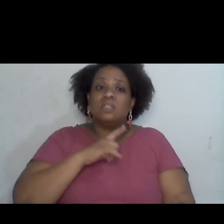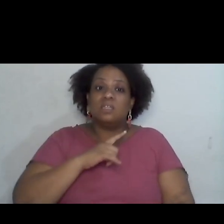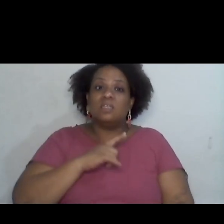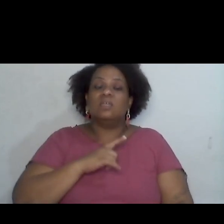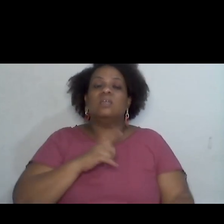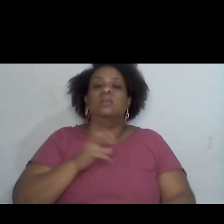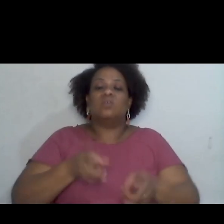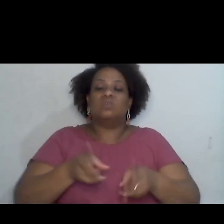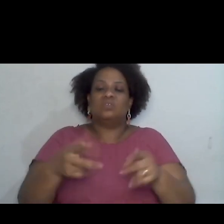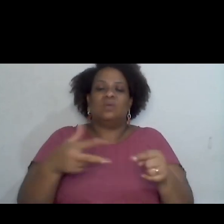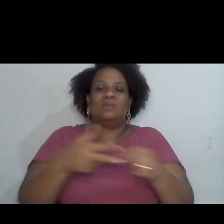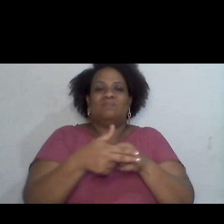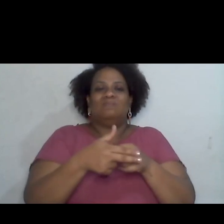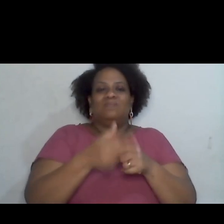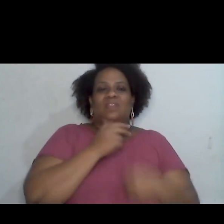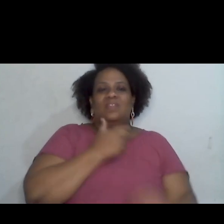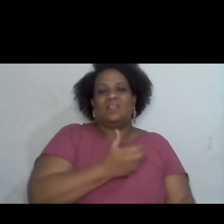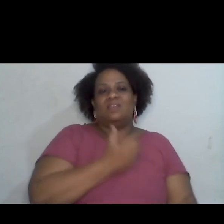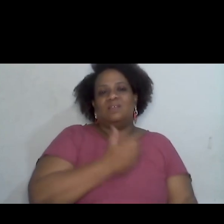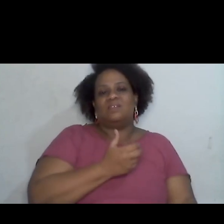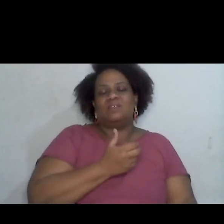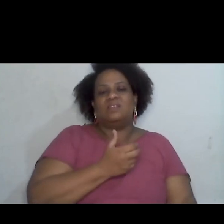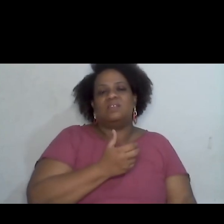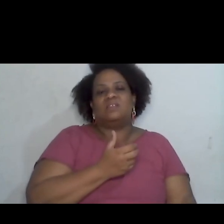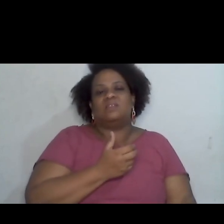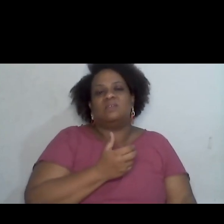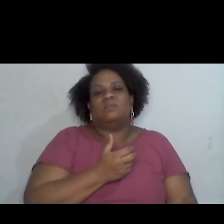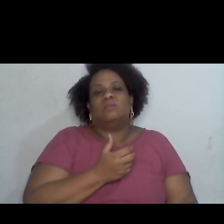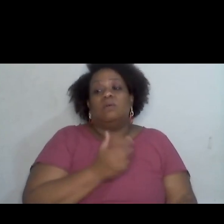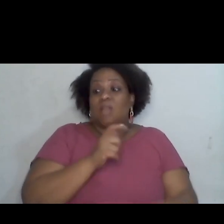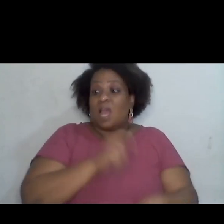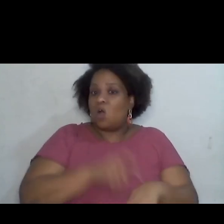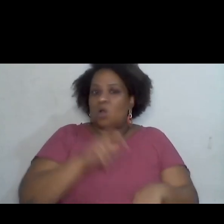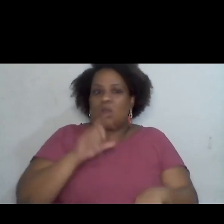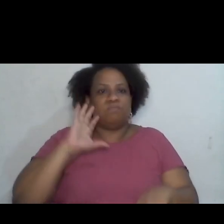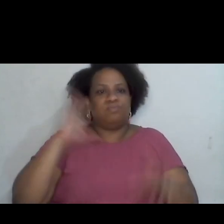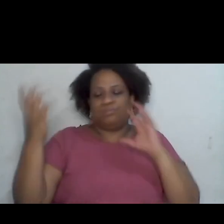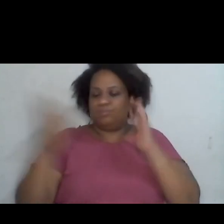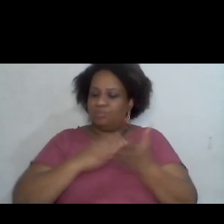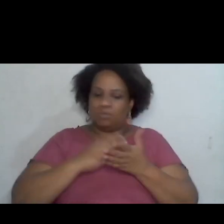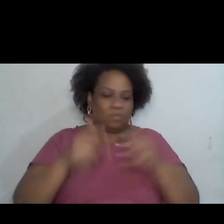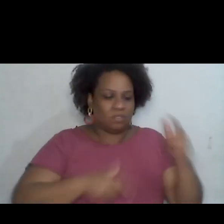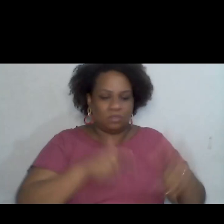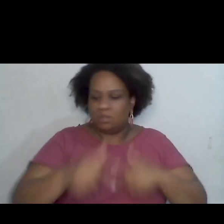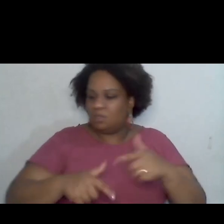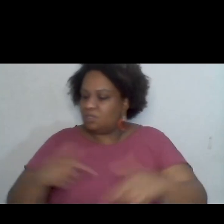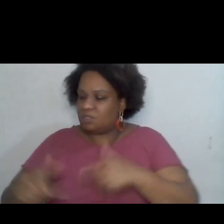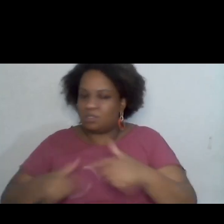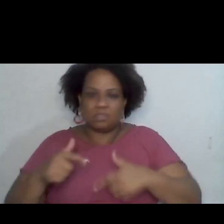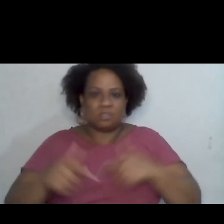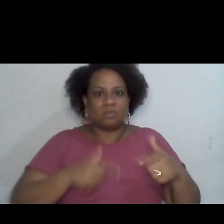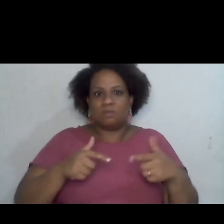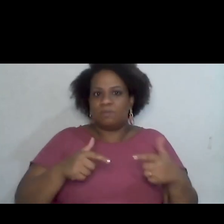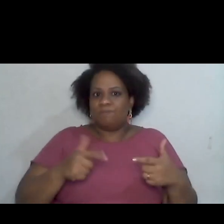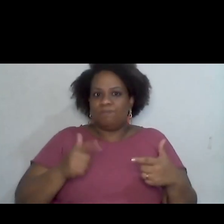descontinuado no dia 31 de dezembro. Imediatamente nós começamos a agir. Só que o tempo das coisas no Estado não é muitas vezes o